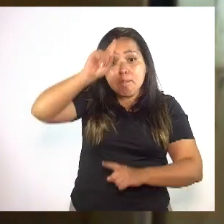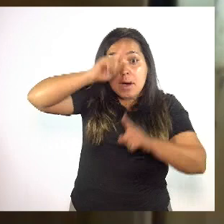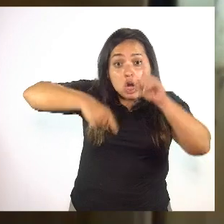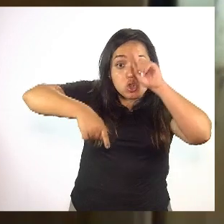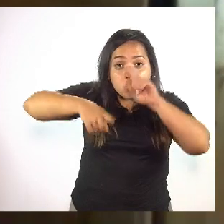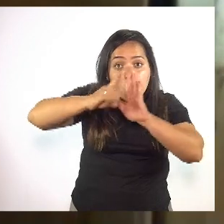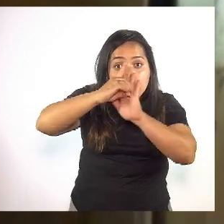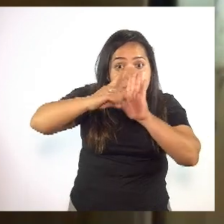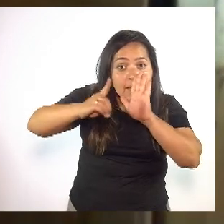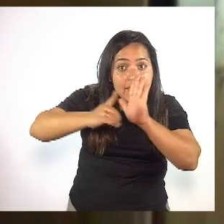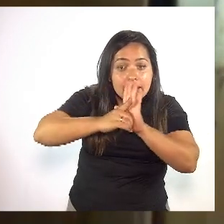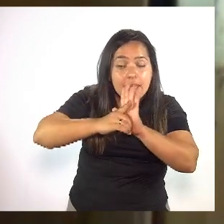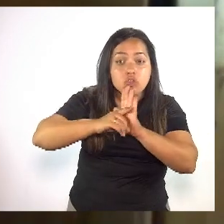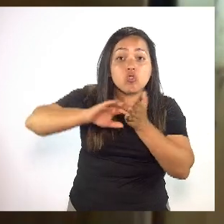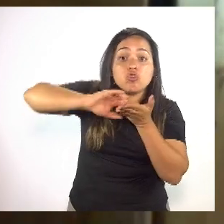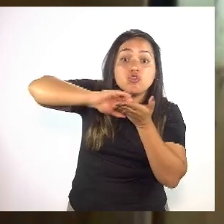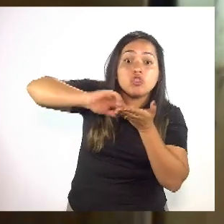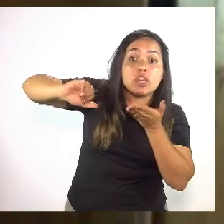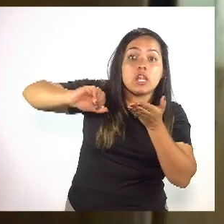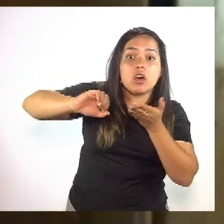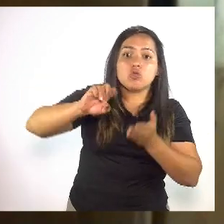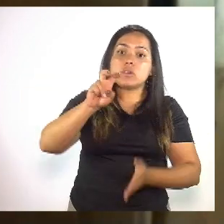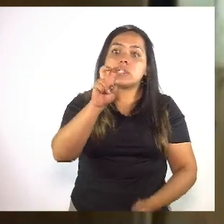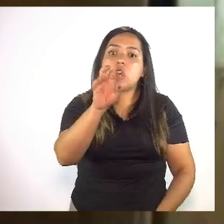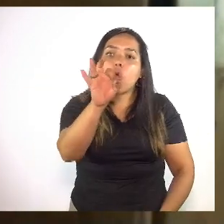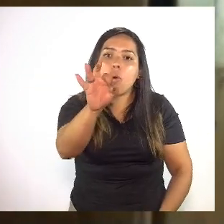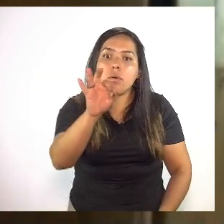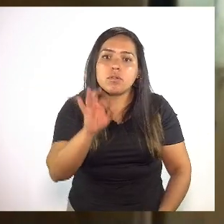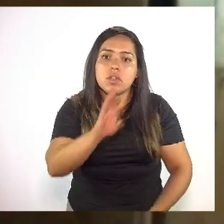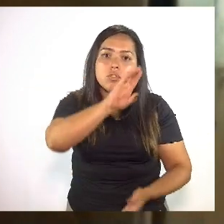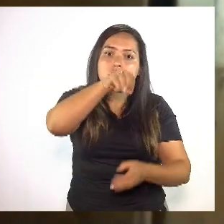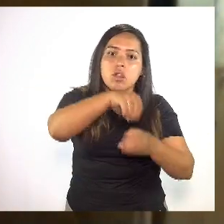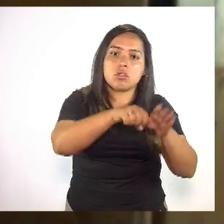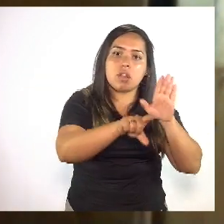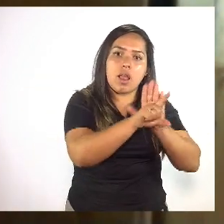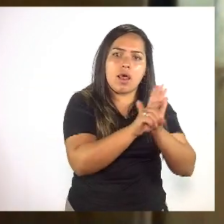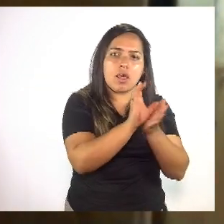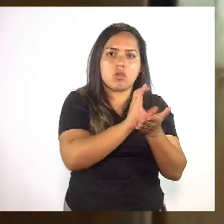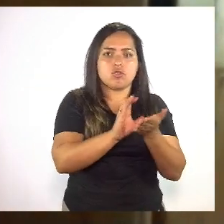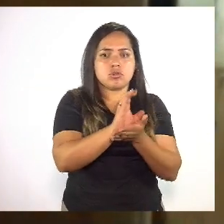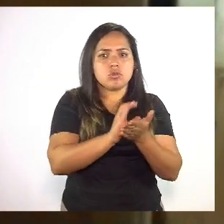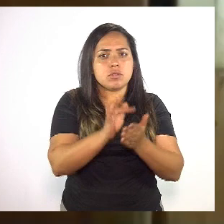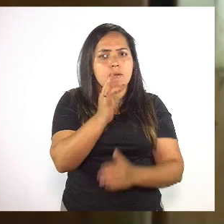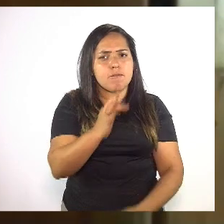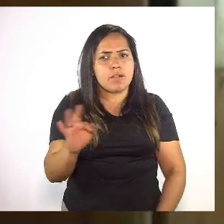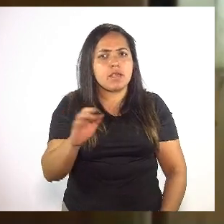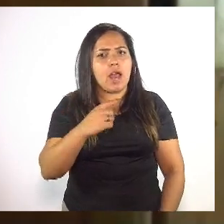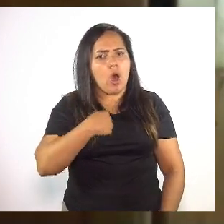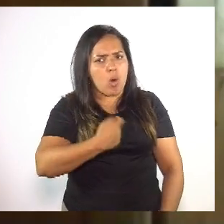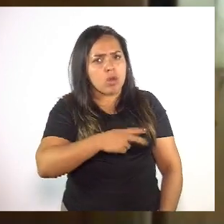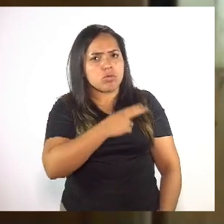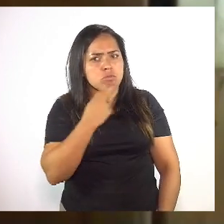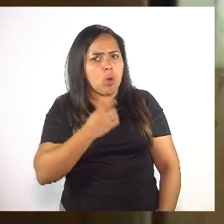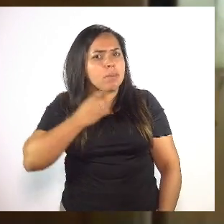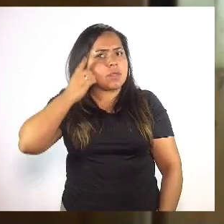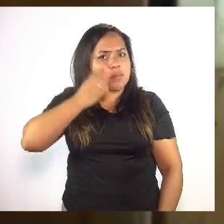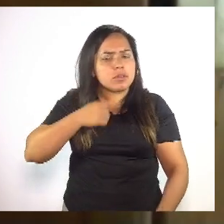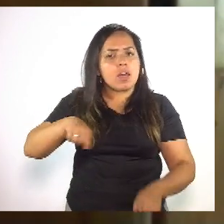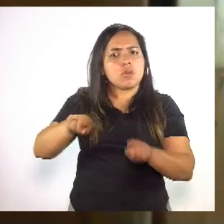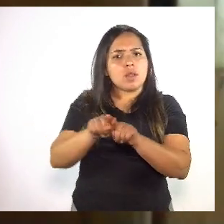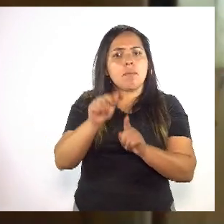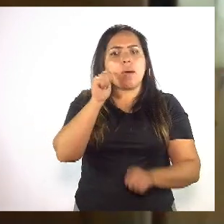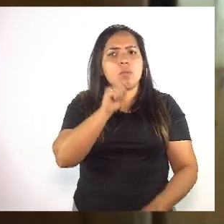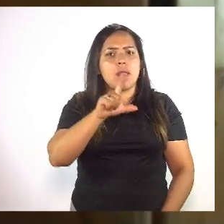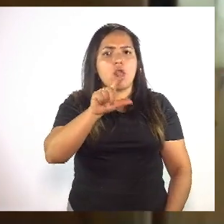Constituição Federal. Eu, deputado Valdec, deputado Conte Bittencourt, deputada Lucinha, salvo o erro